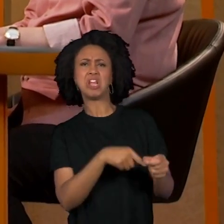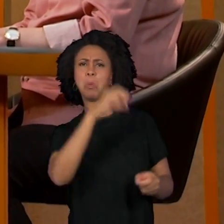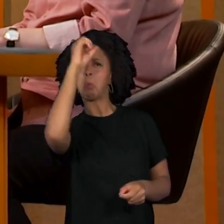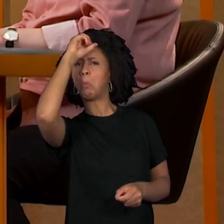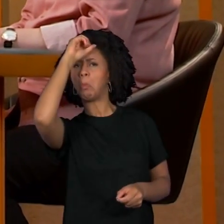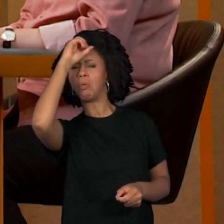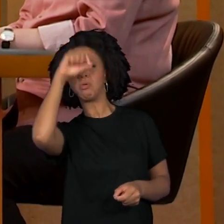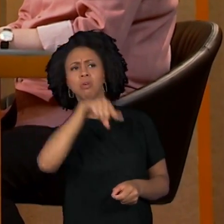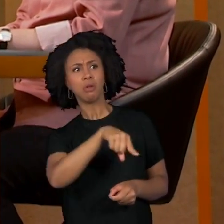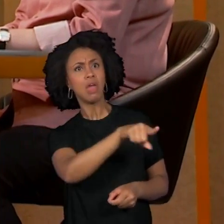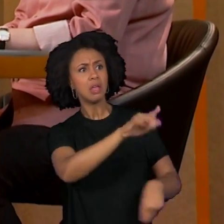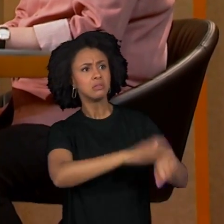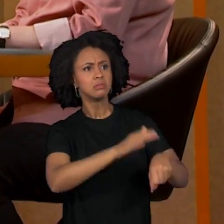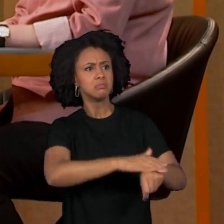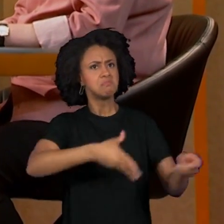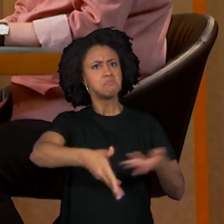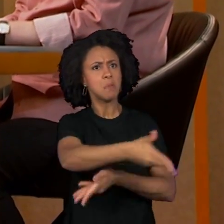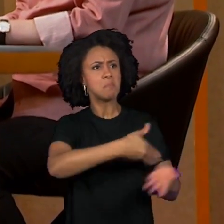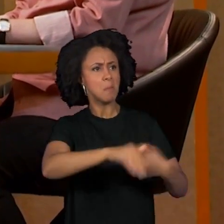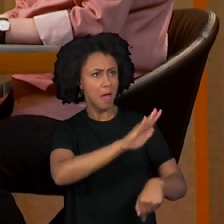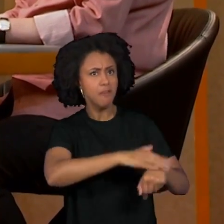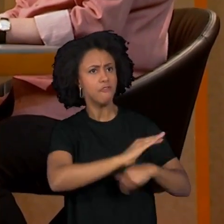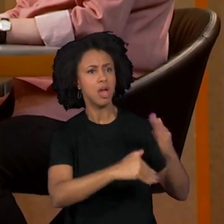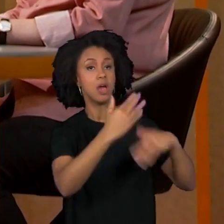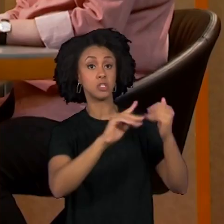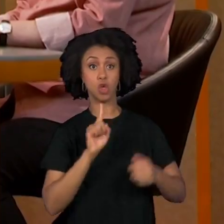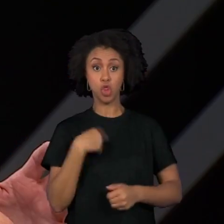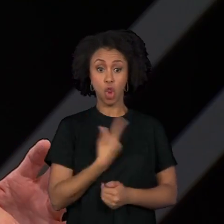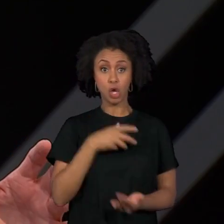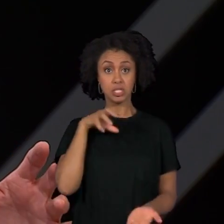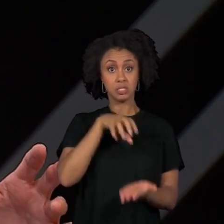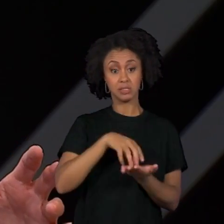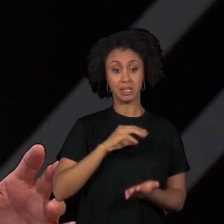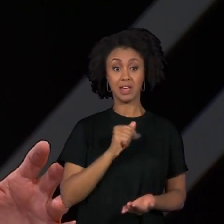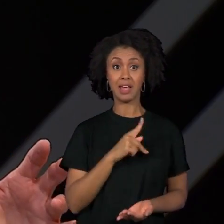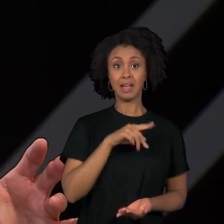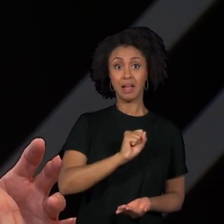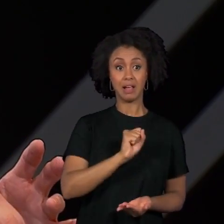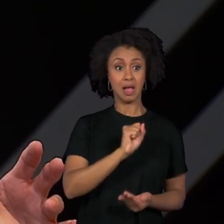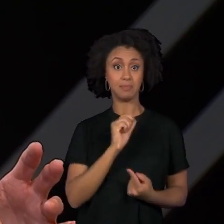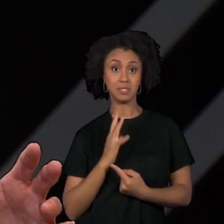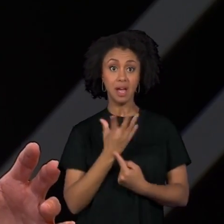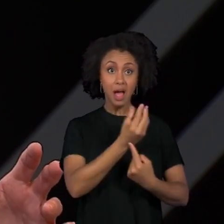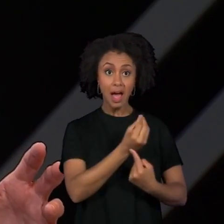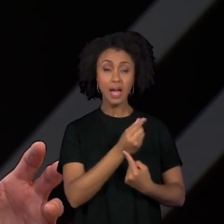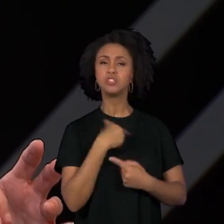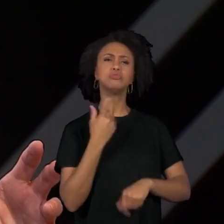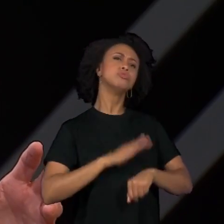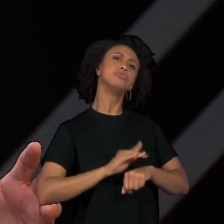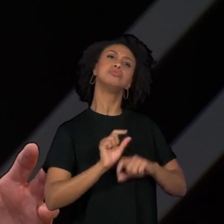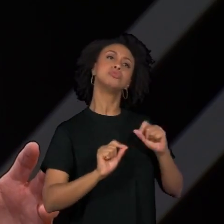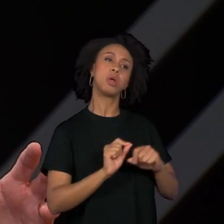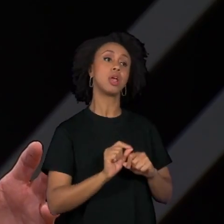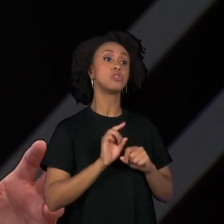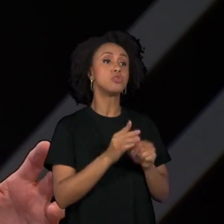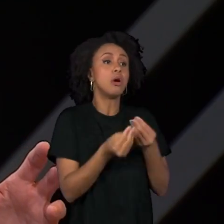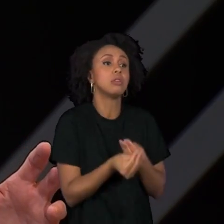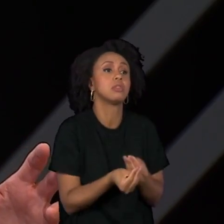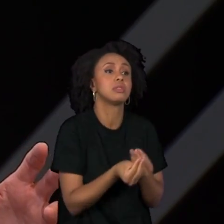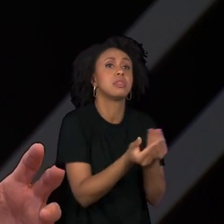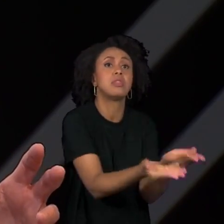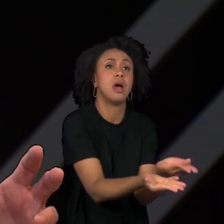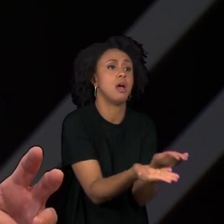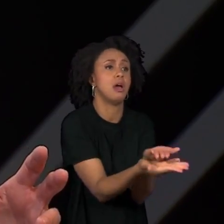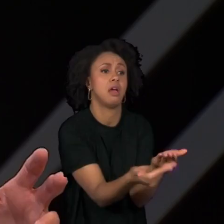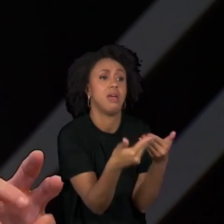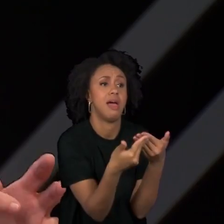elas constroem. O que nós do Capes Artes fizemos foi só propiciar essa roda, esse local, para que as